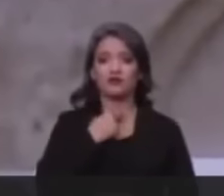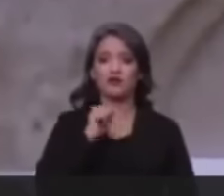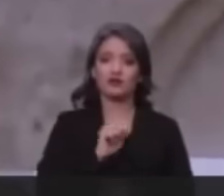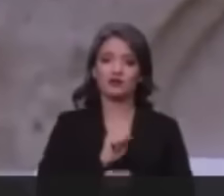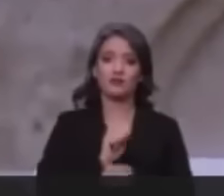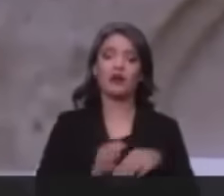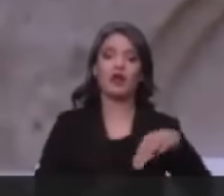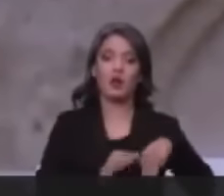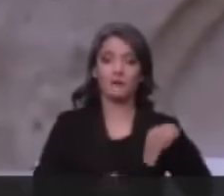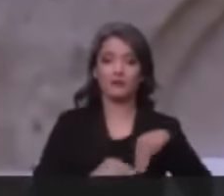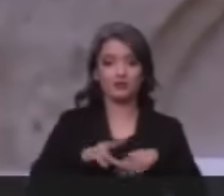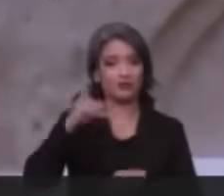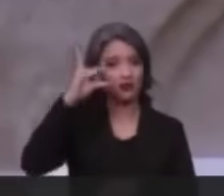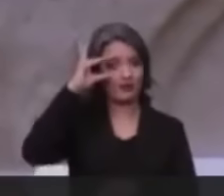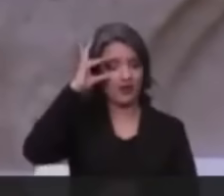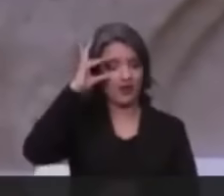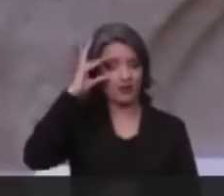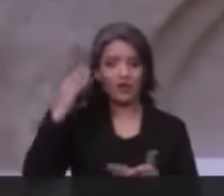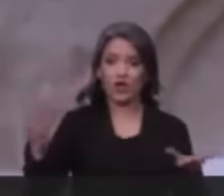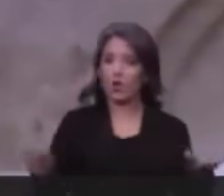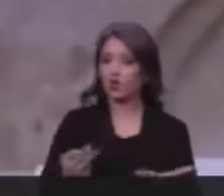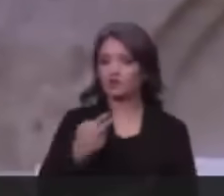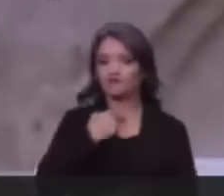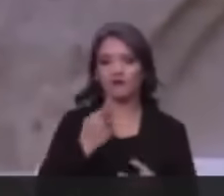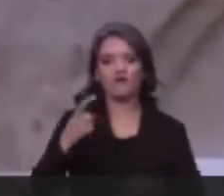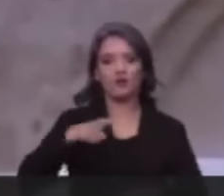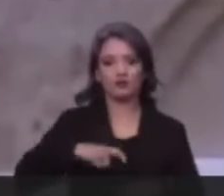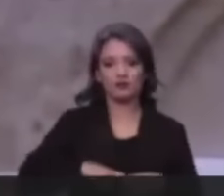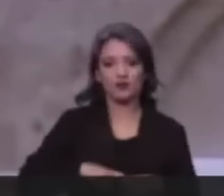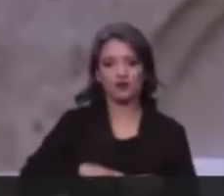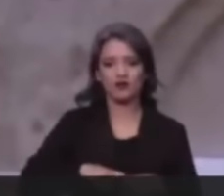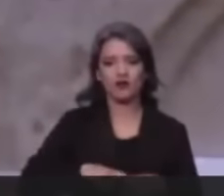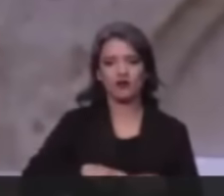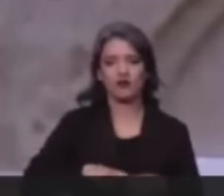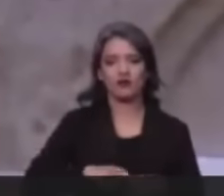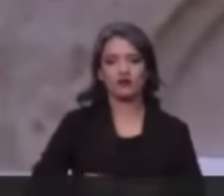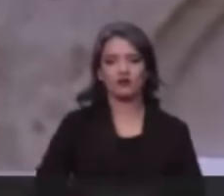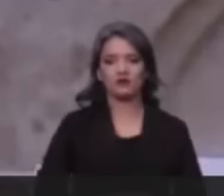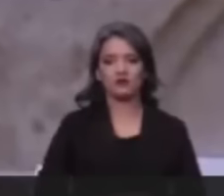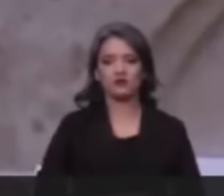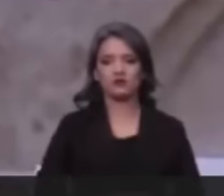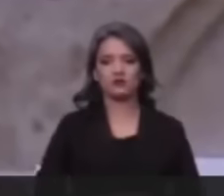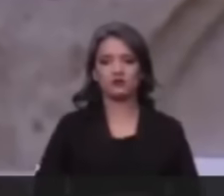ministro Andelli, não tem como retornar hoje, né? Está se recuperando ainda